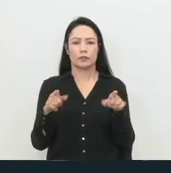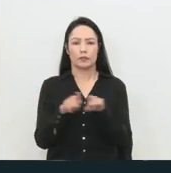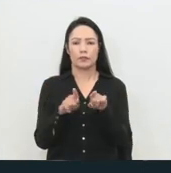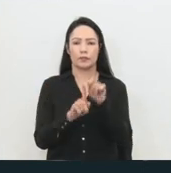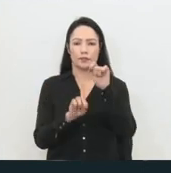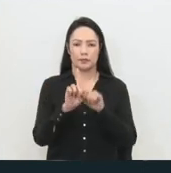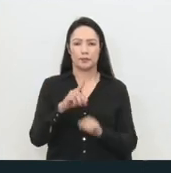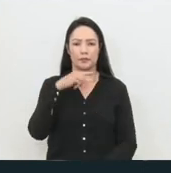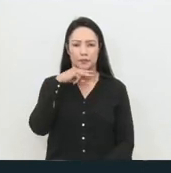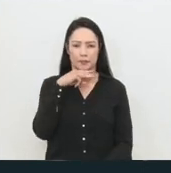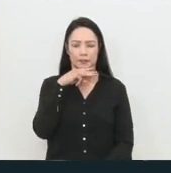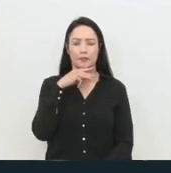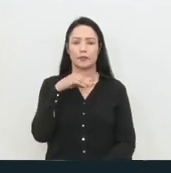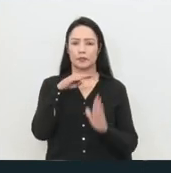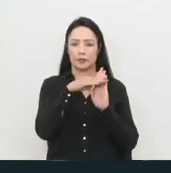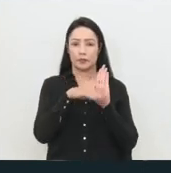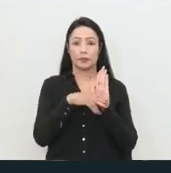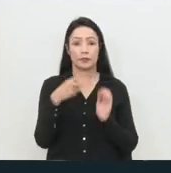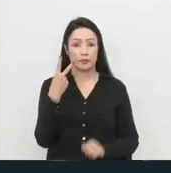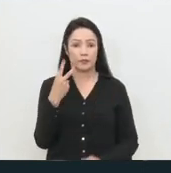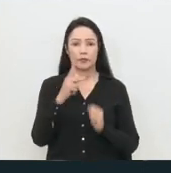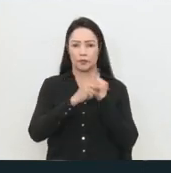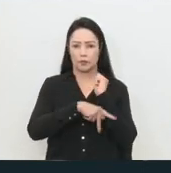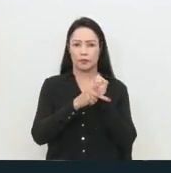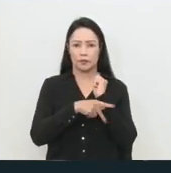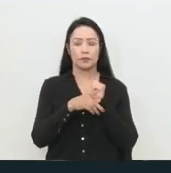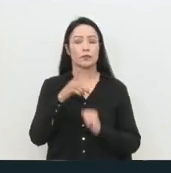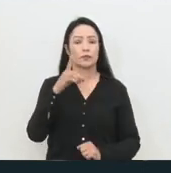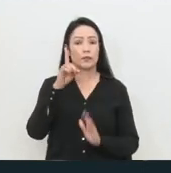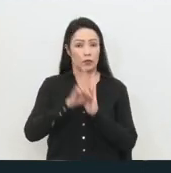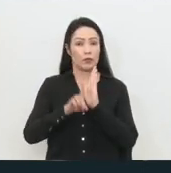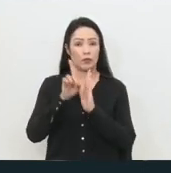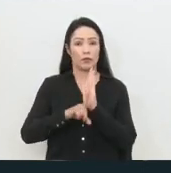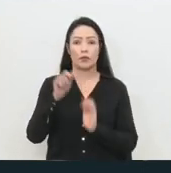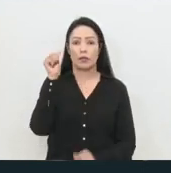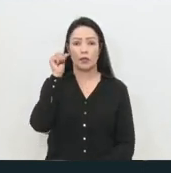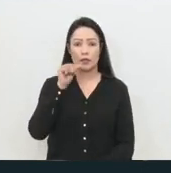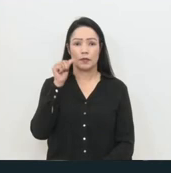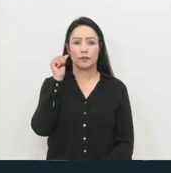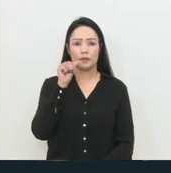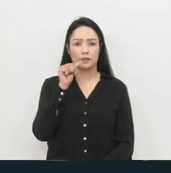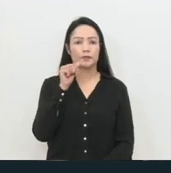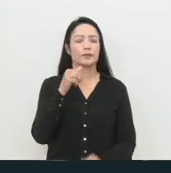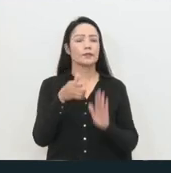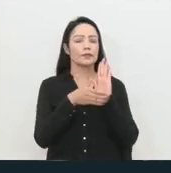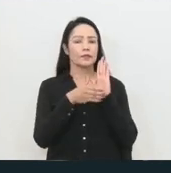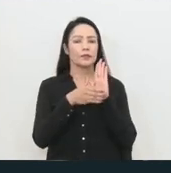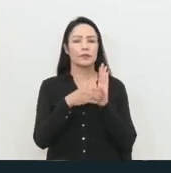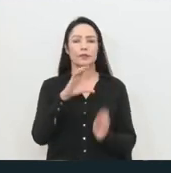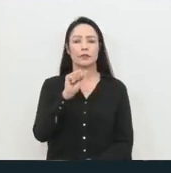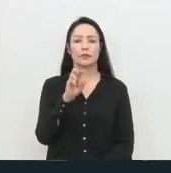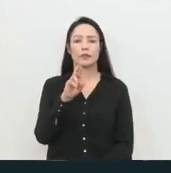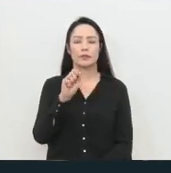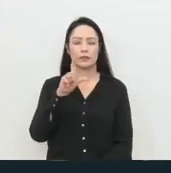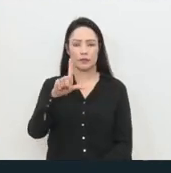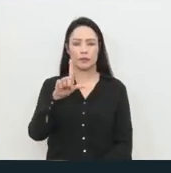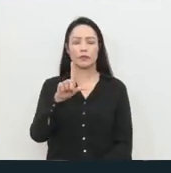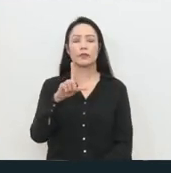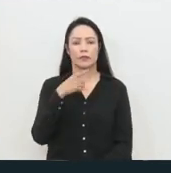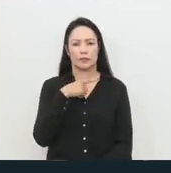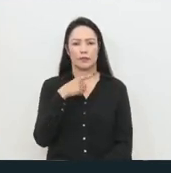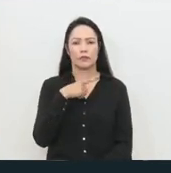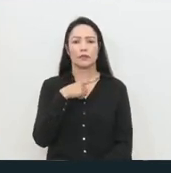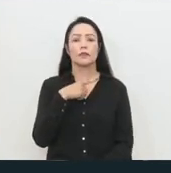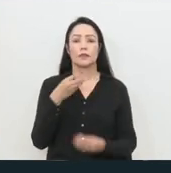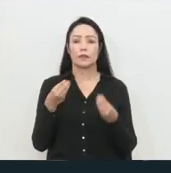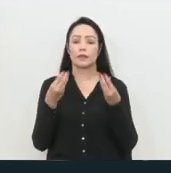de março estão na pauta dois projetos que tratam dos direitos das mulheres uma das propostas da vereadora carol ribeiro prever o fornecimento